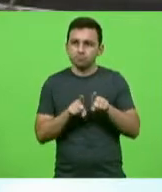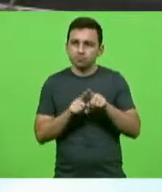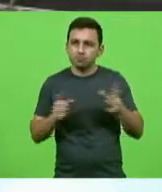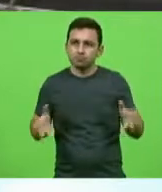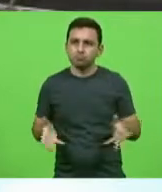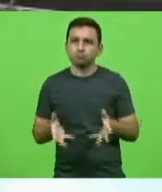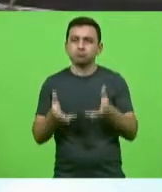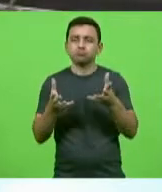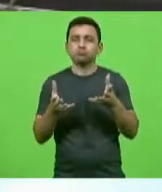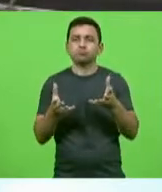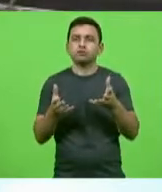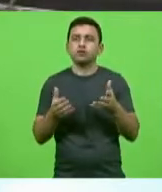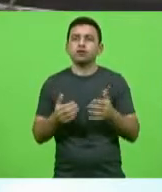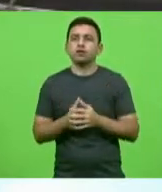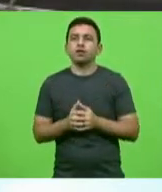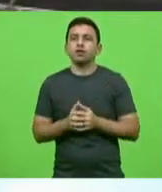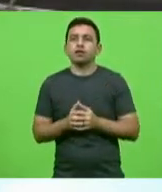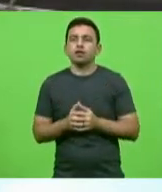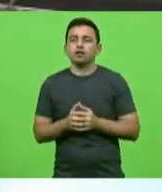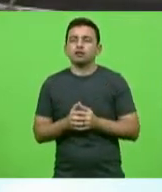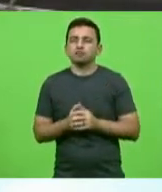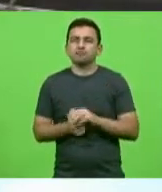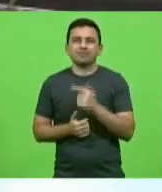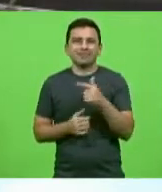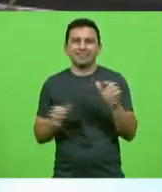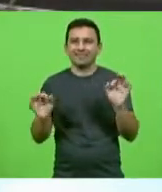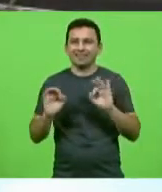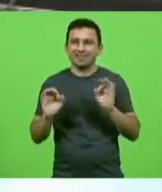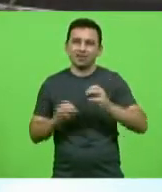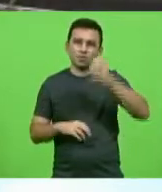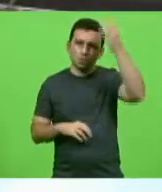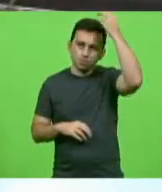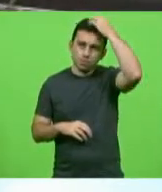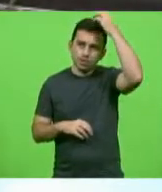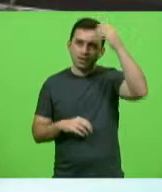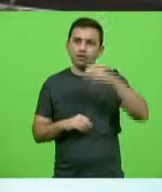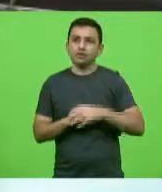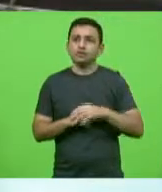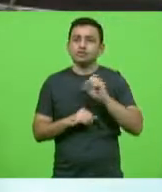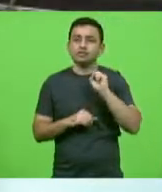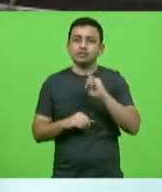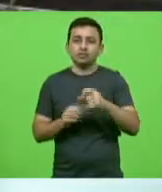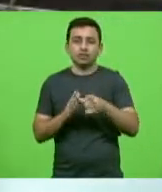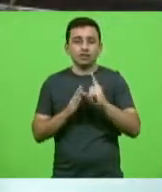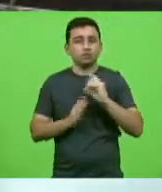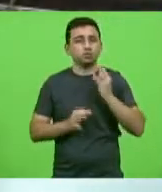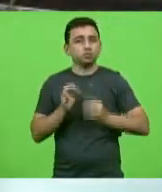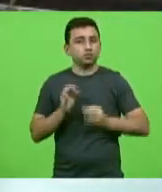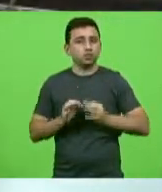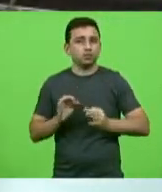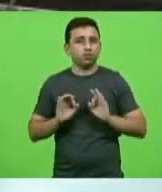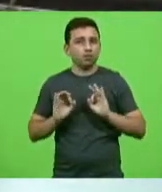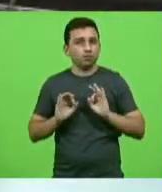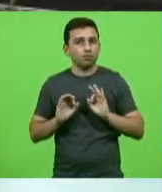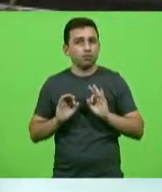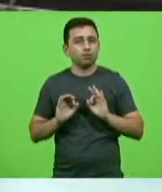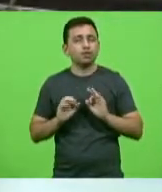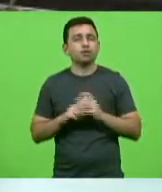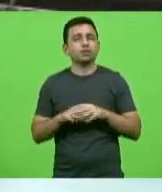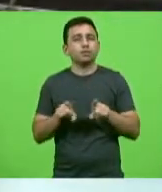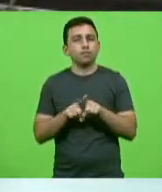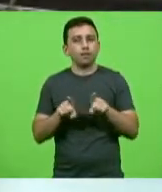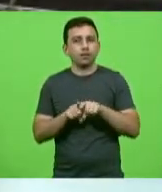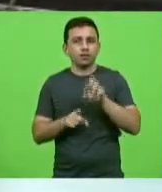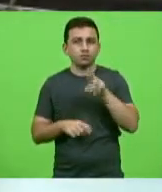do primado de que ninguém será considerado culpado antes do trânsito em julgado, e frente